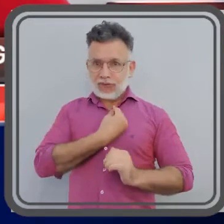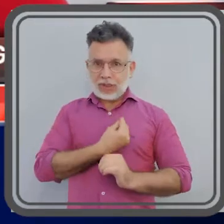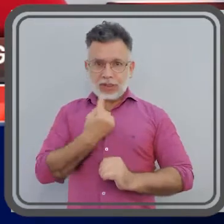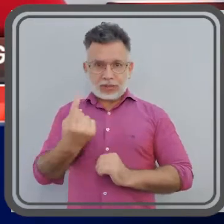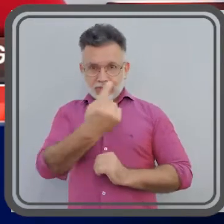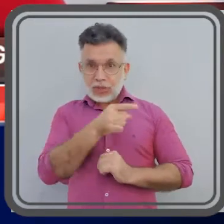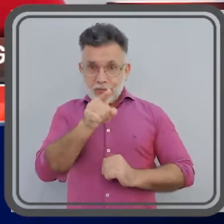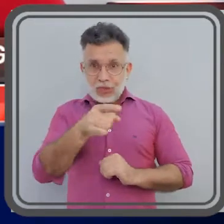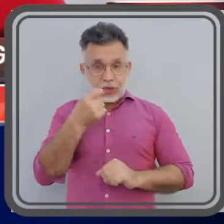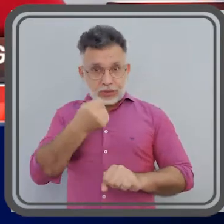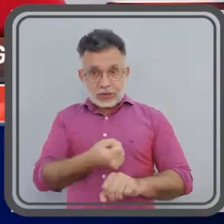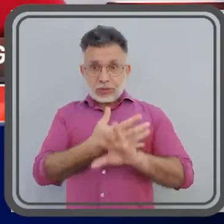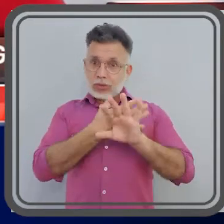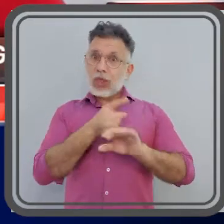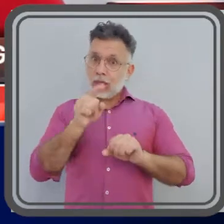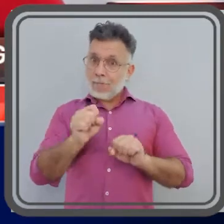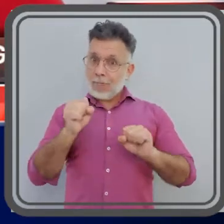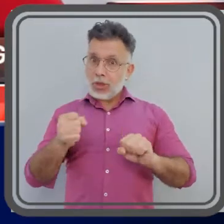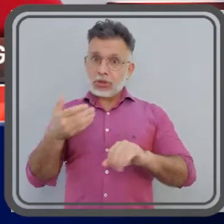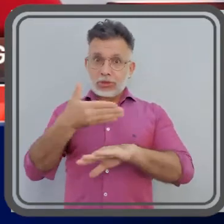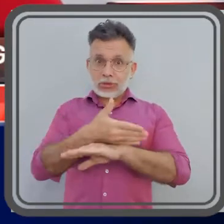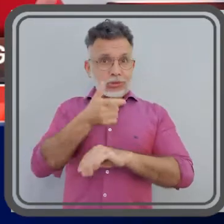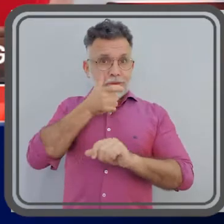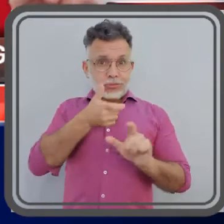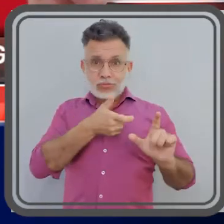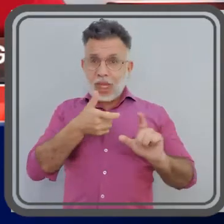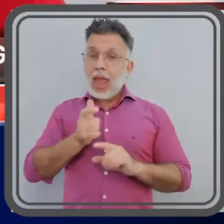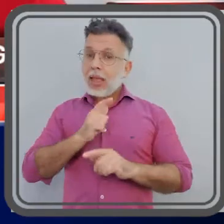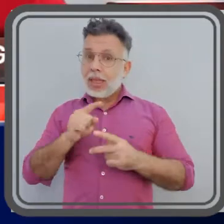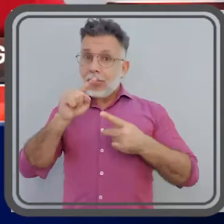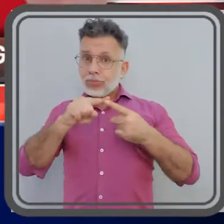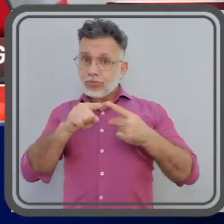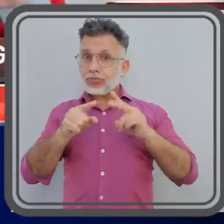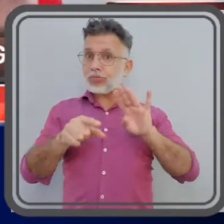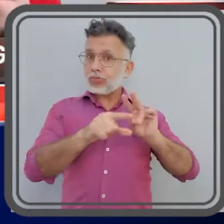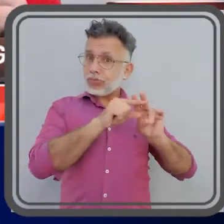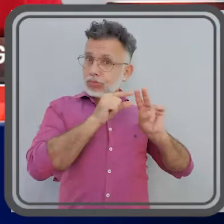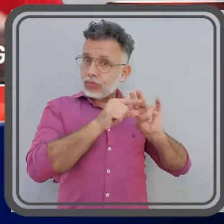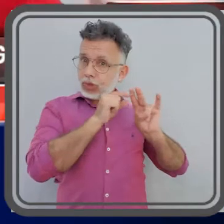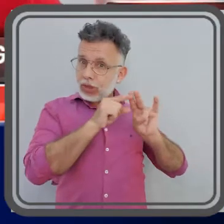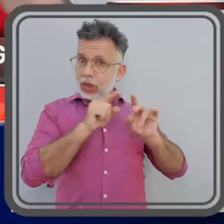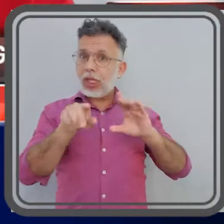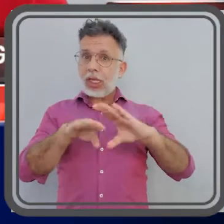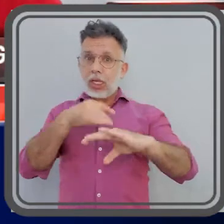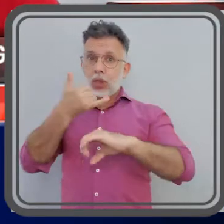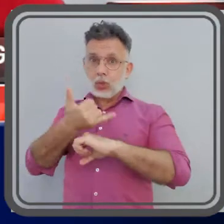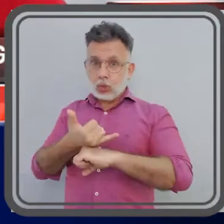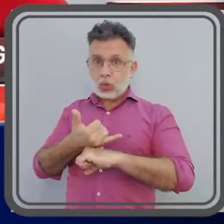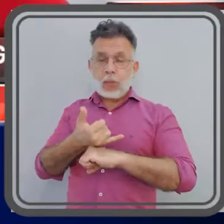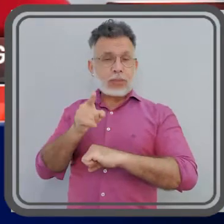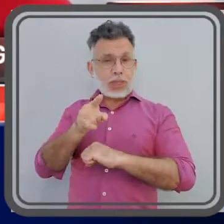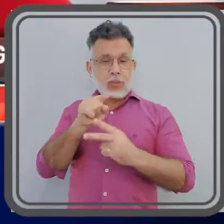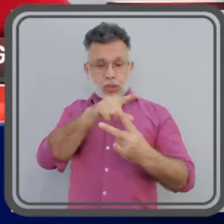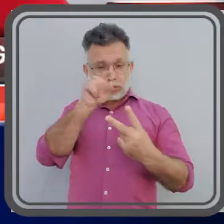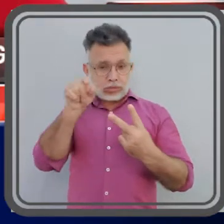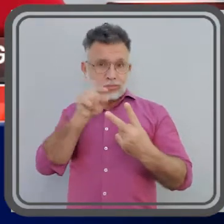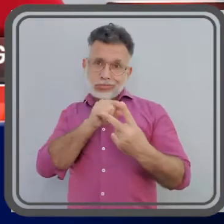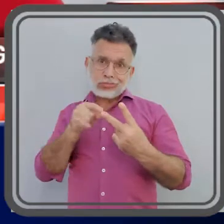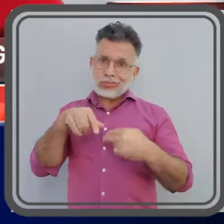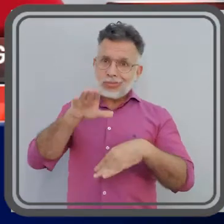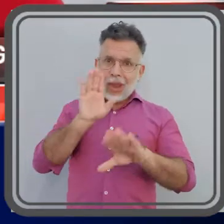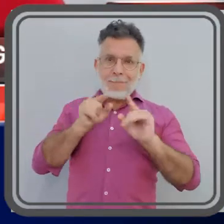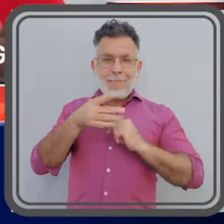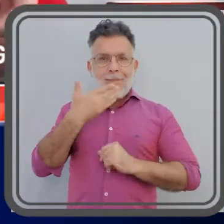pode acompanhar, né? Lembrando a todos que estamos ao vivo em dois canais, no LinkedIn e no YouTube, você pode acompanhar na plataforma de melhor conveniência